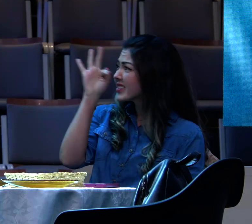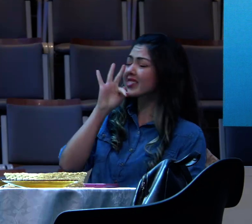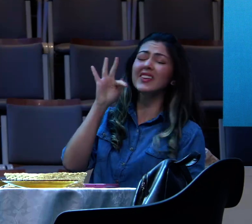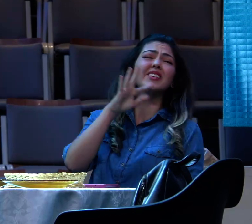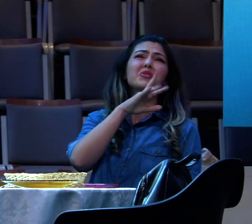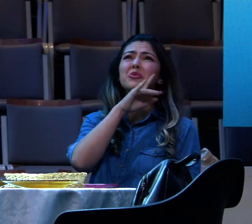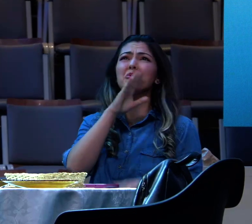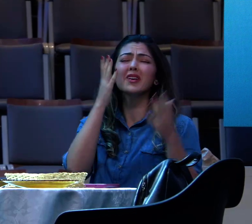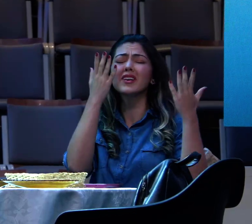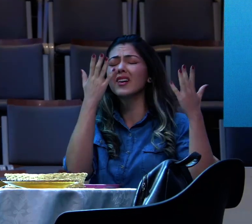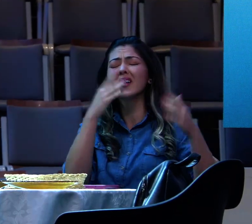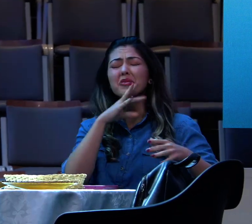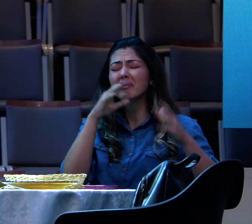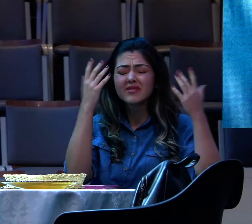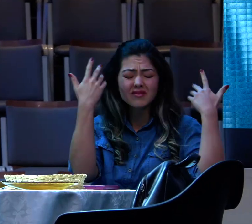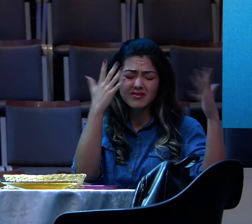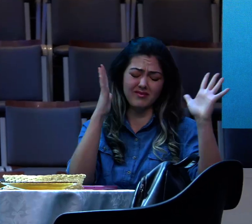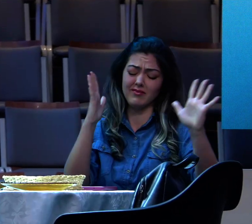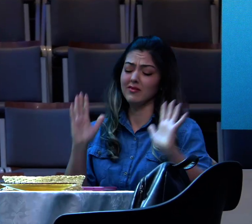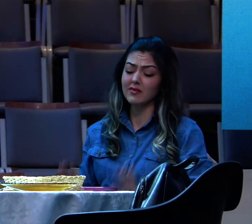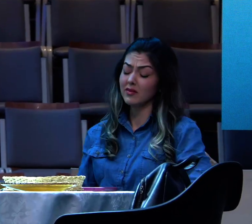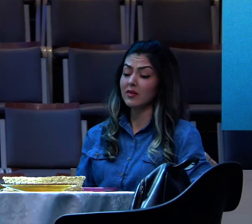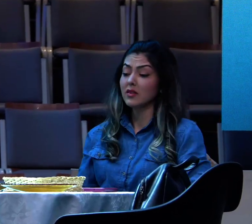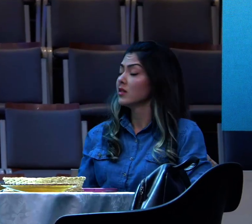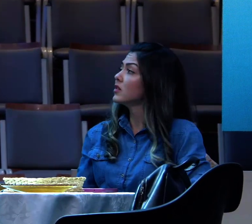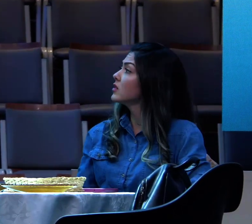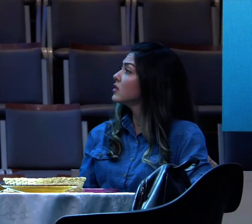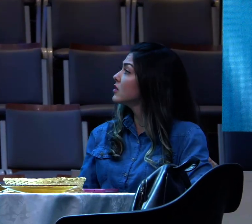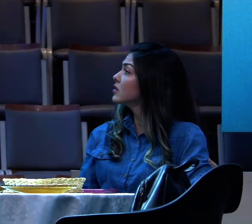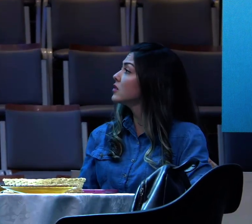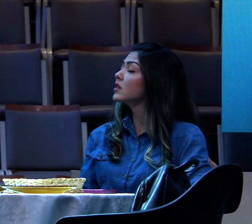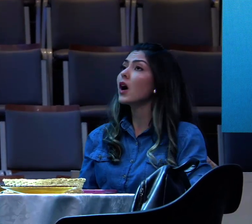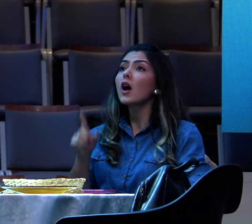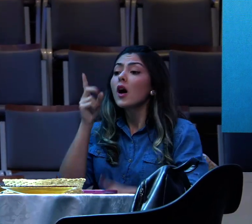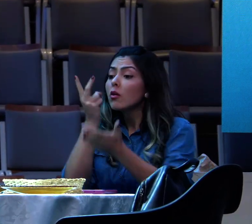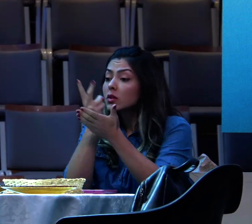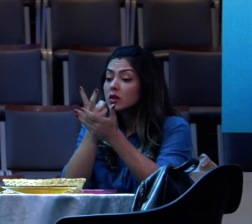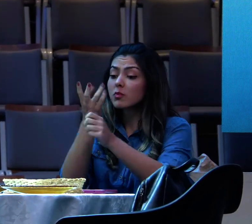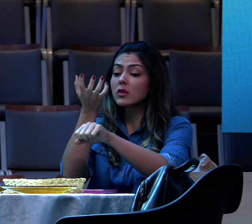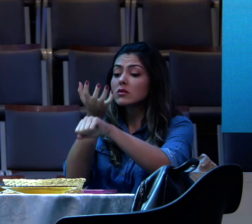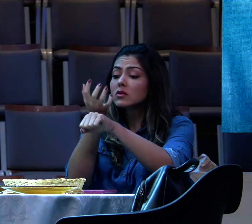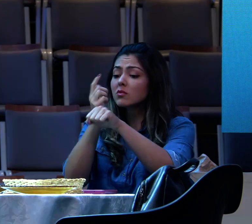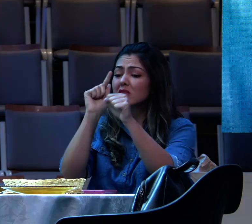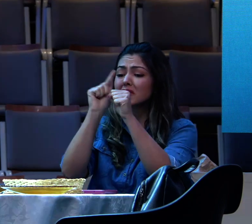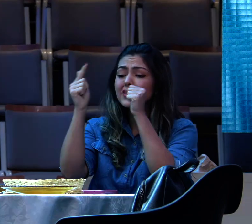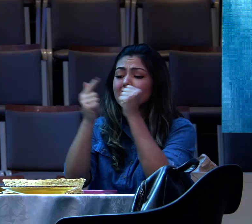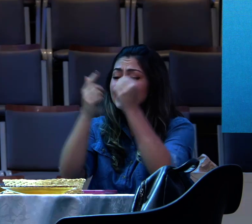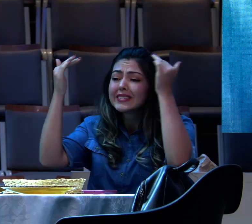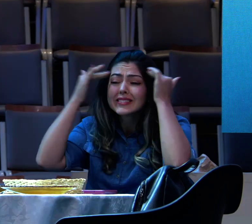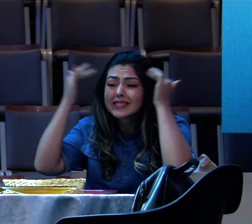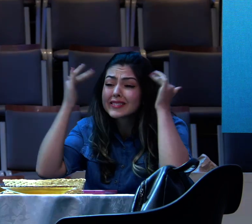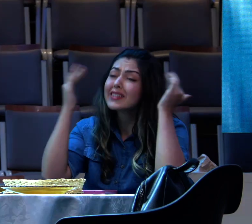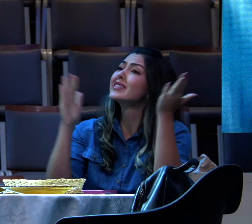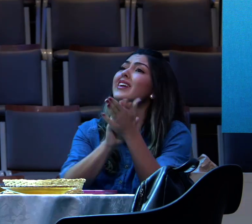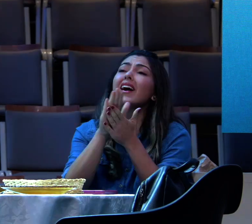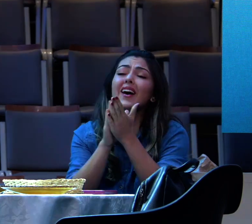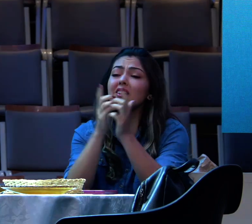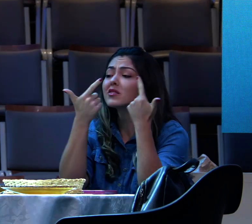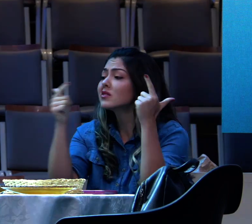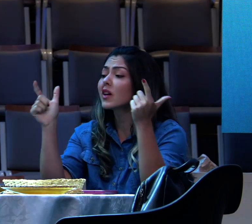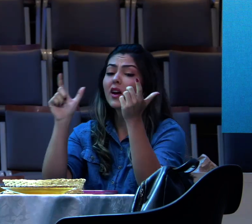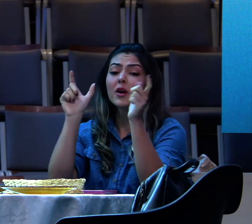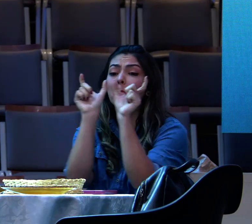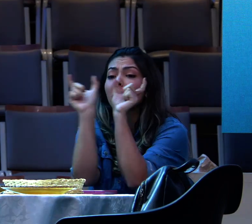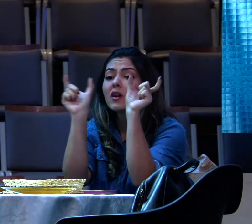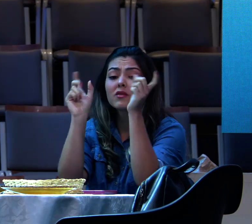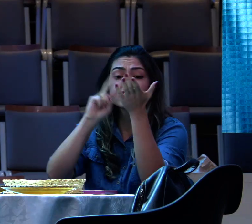Como foi lá na faculdade? A faculdade tá horrível, mãe. Tá horrível. Horrível. Mas o que aconteceu? Aquela disciplina de geologia não me